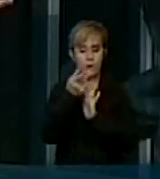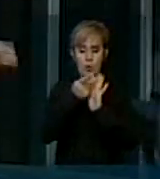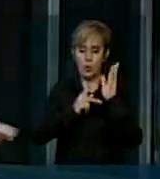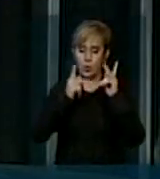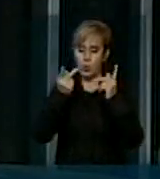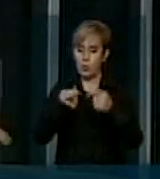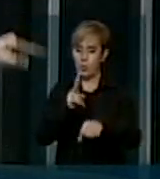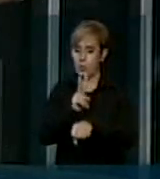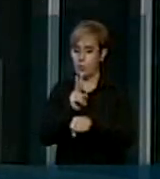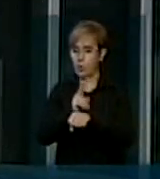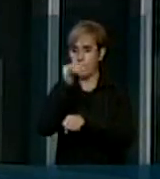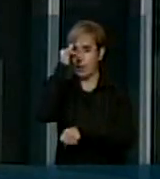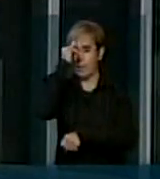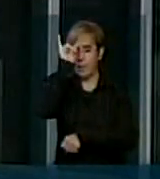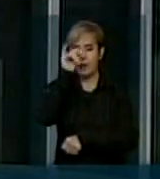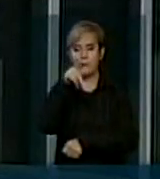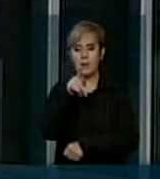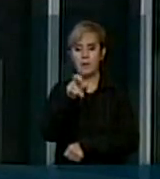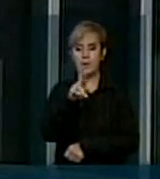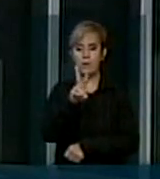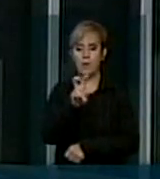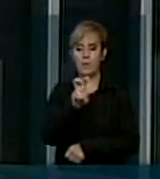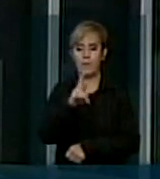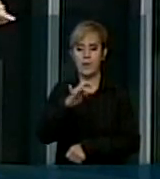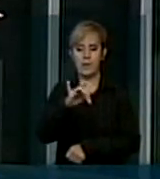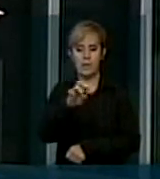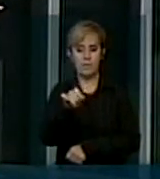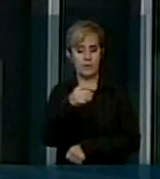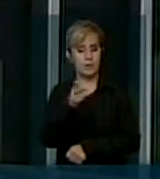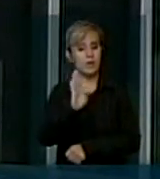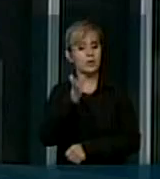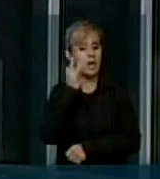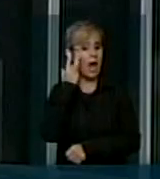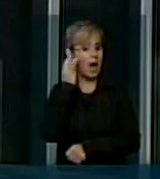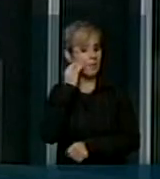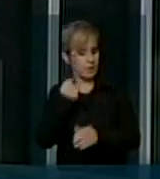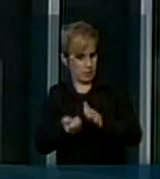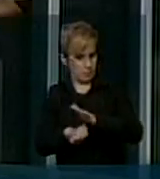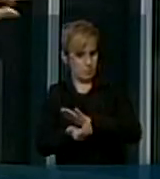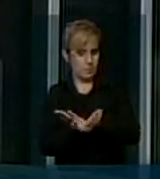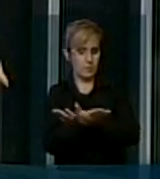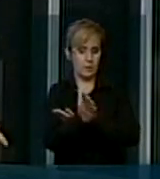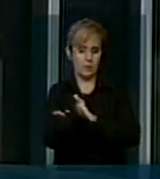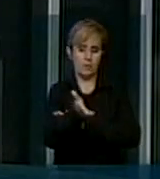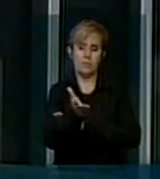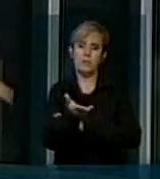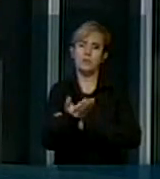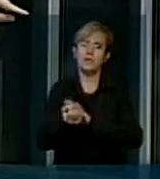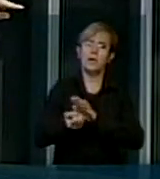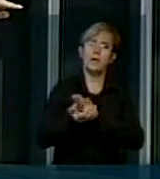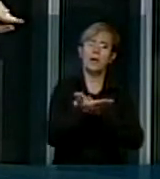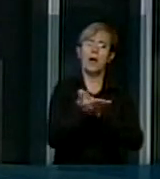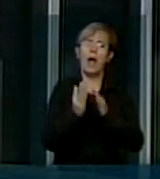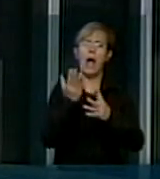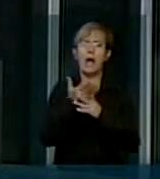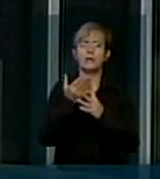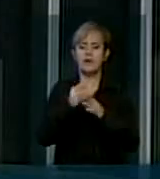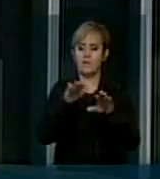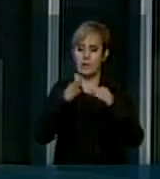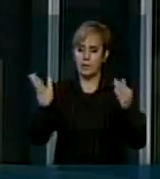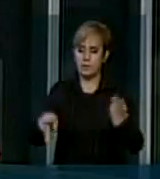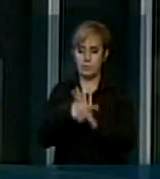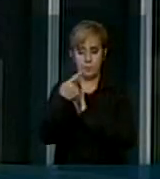de prevenção, e estamos fazendo um encaminhamento já no dia de amanhã, através da mesa da